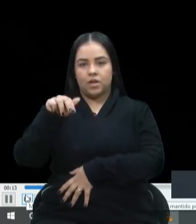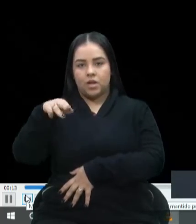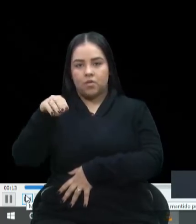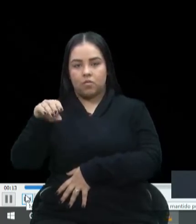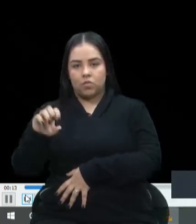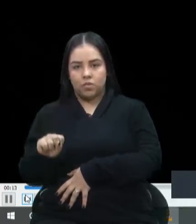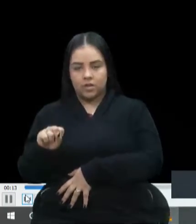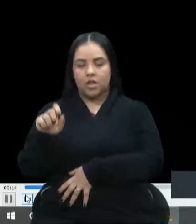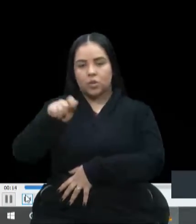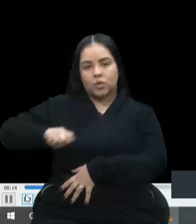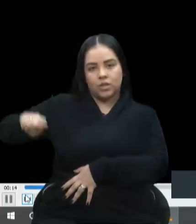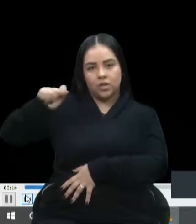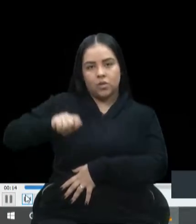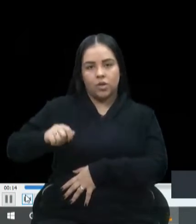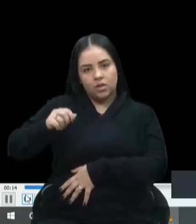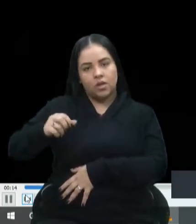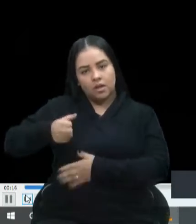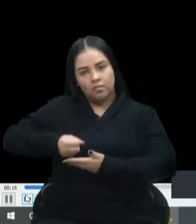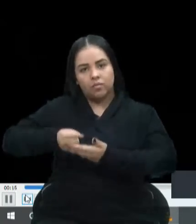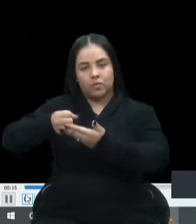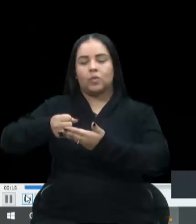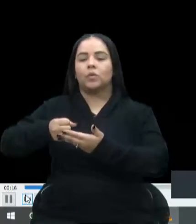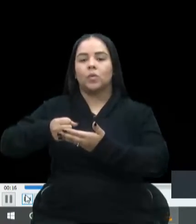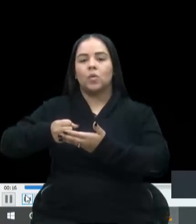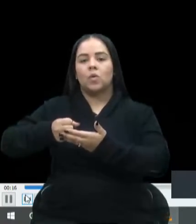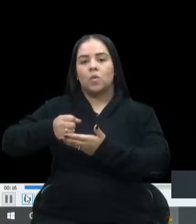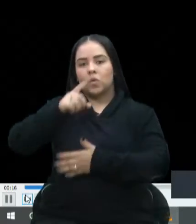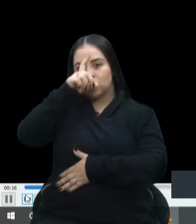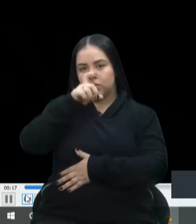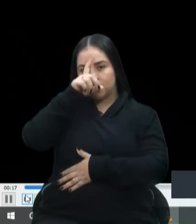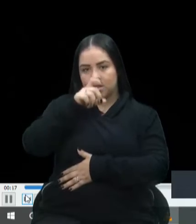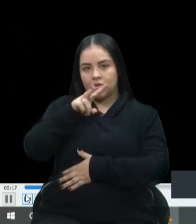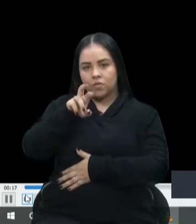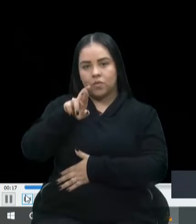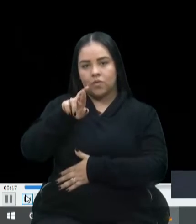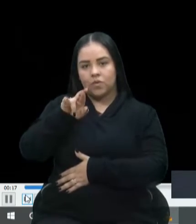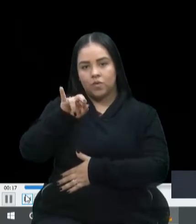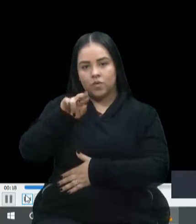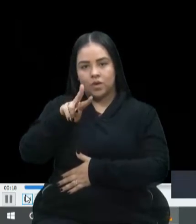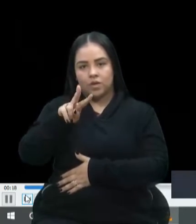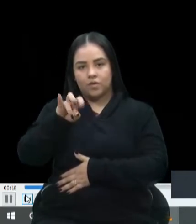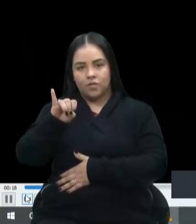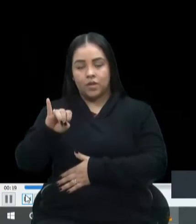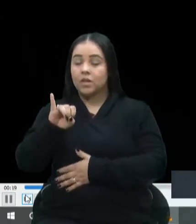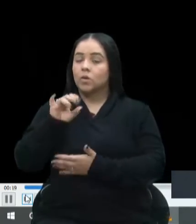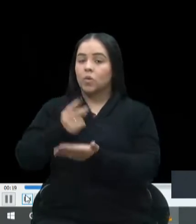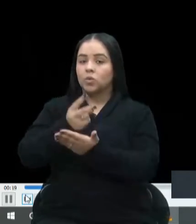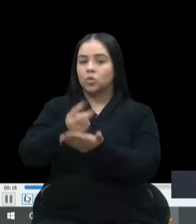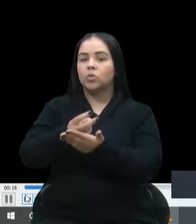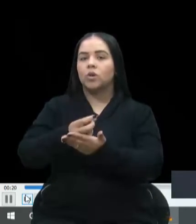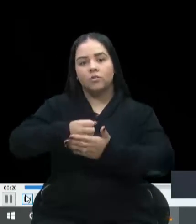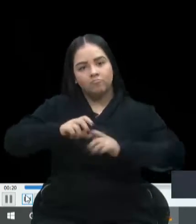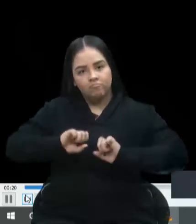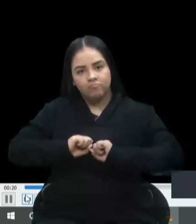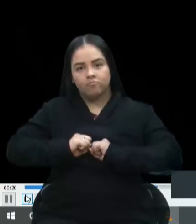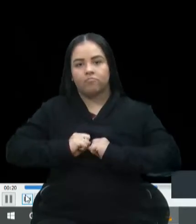do Hospital Virvi Ramos, celebra que a relação da instituição com a cidade permanece forte e inalterada.